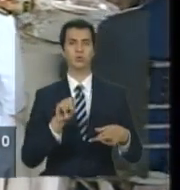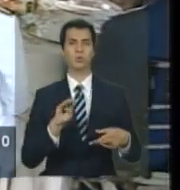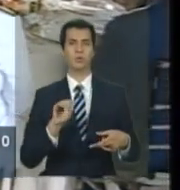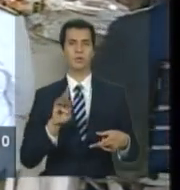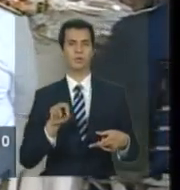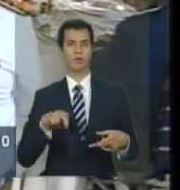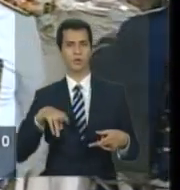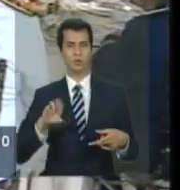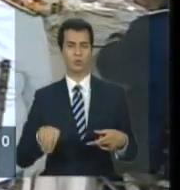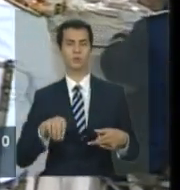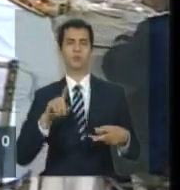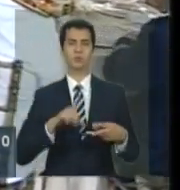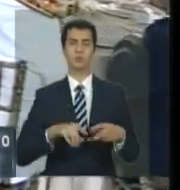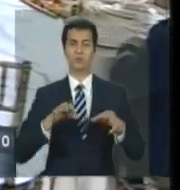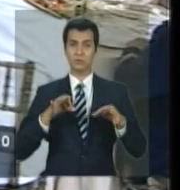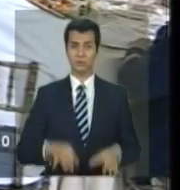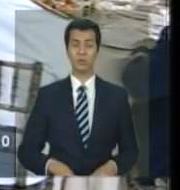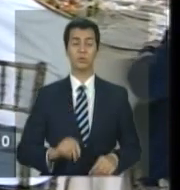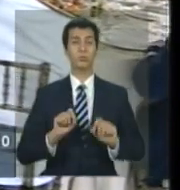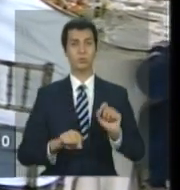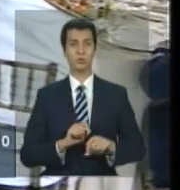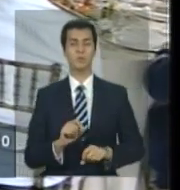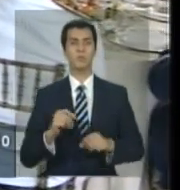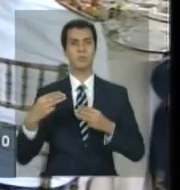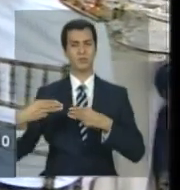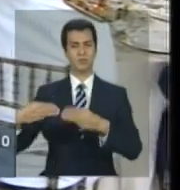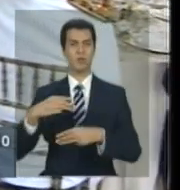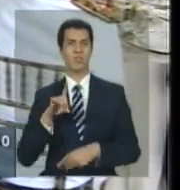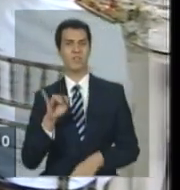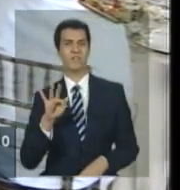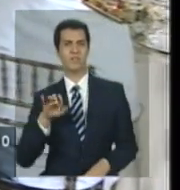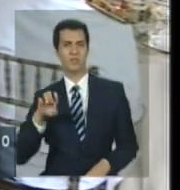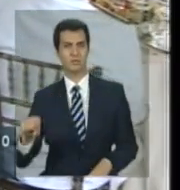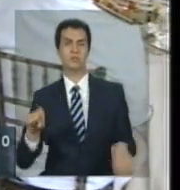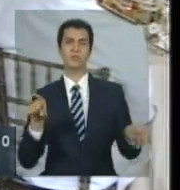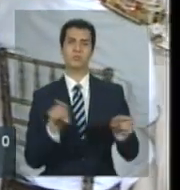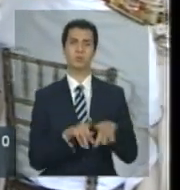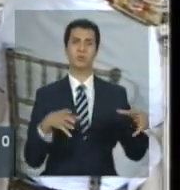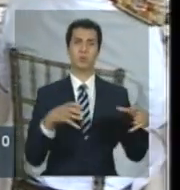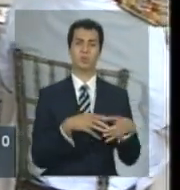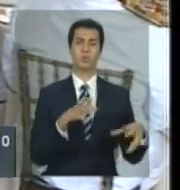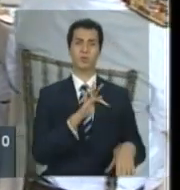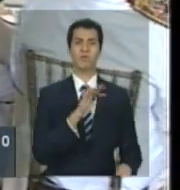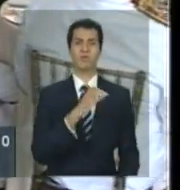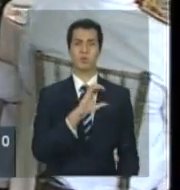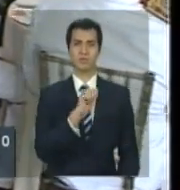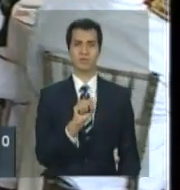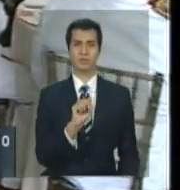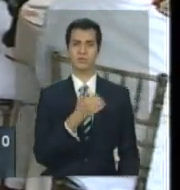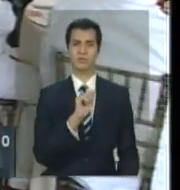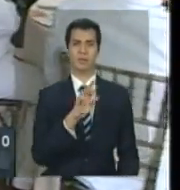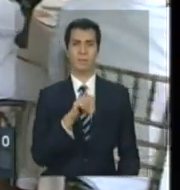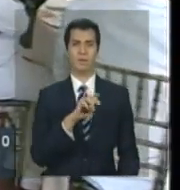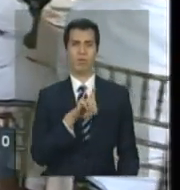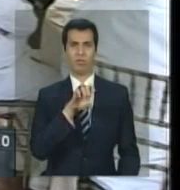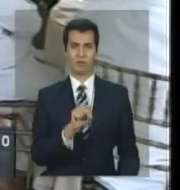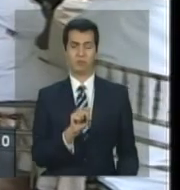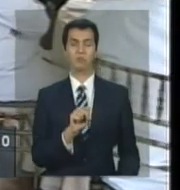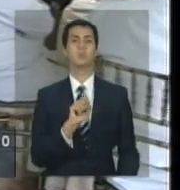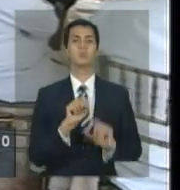o Ministério da Defesa e as Forças Armadas brasileiras têm e terão um papel muito